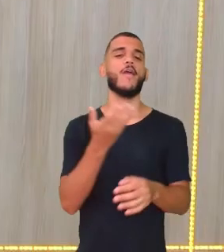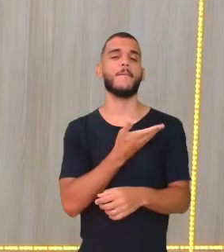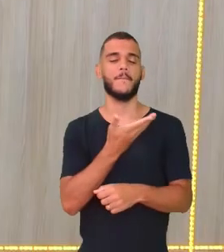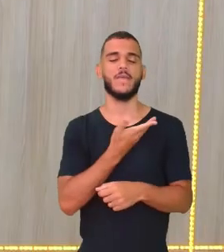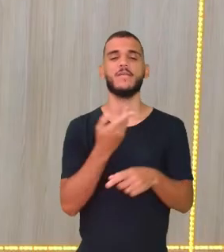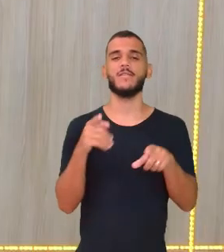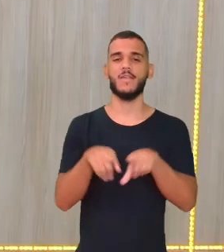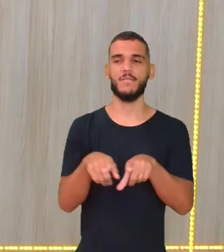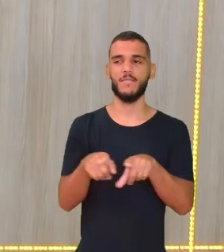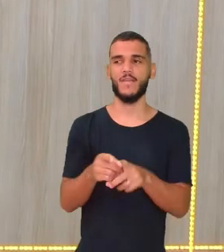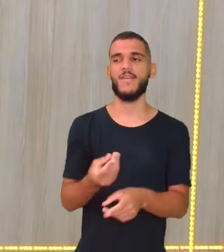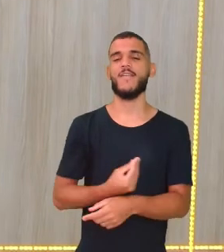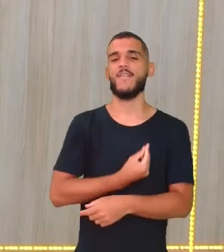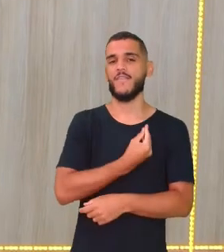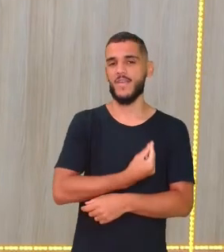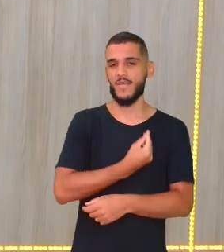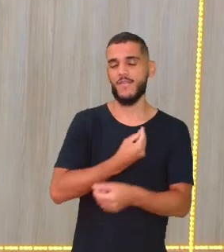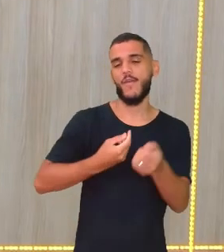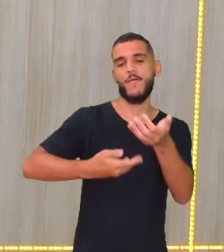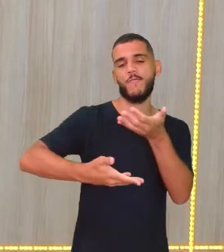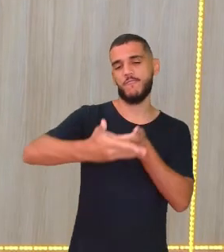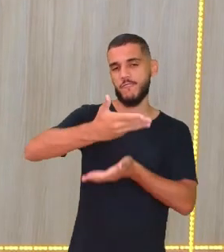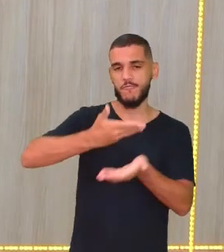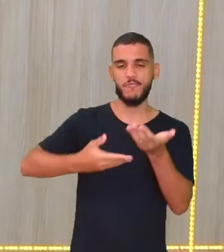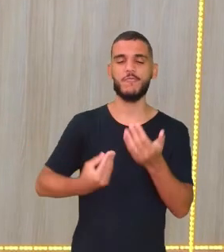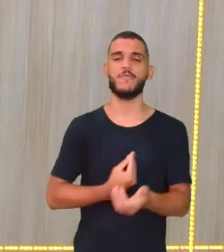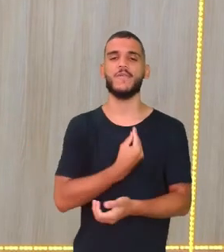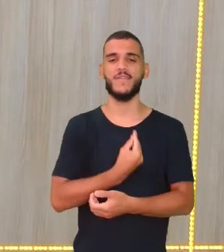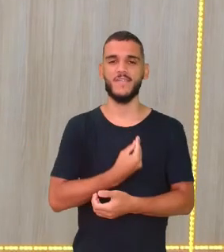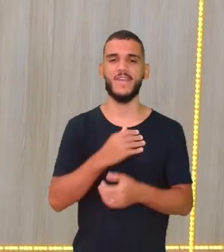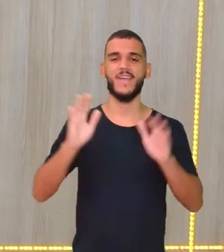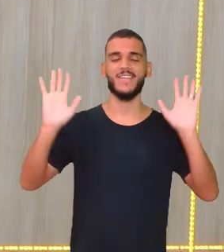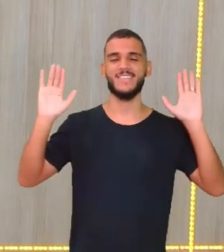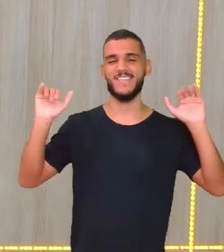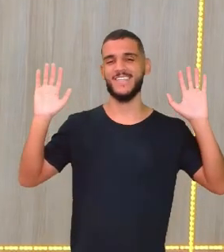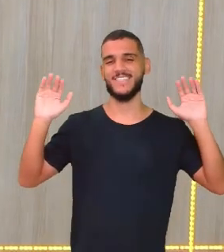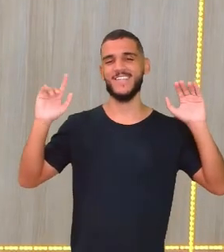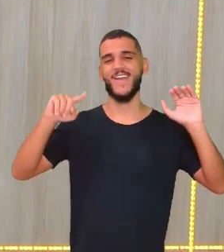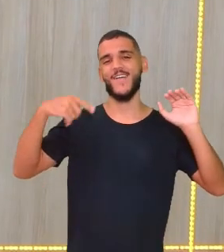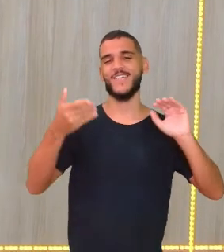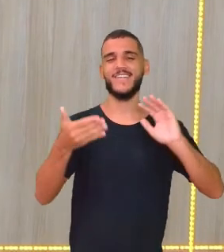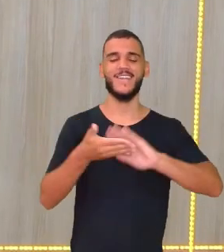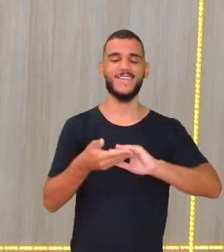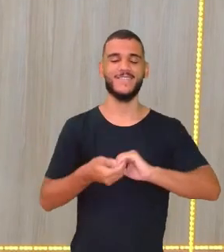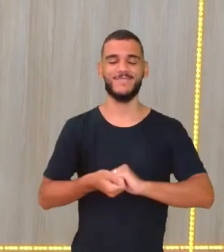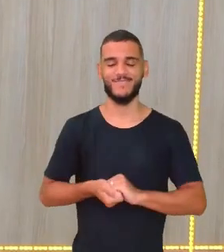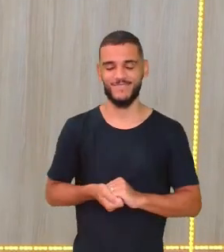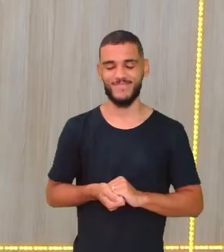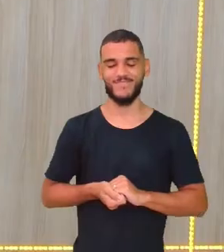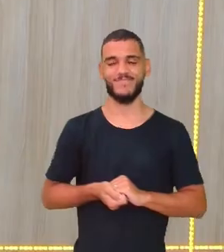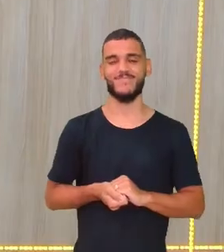colegas. Vivenciem a vida. Tchau, pessoal. Até a próxima.